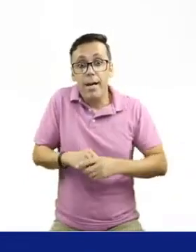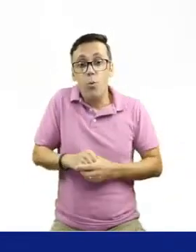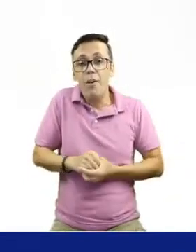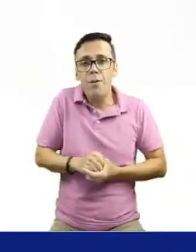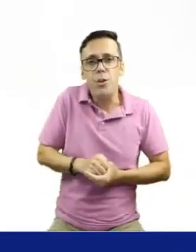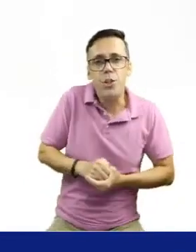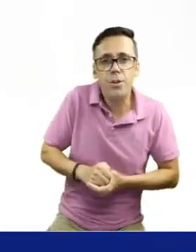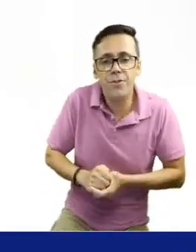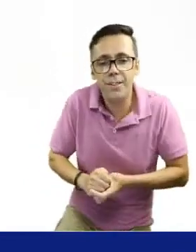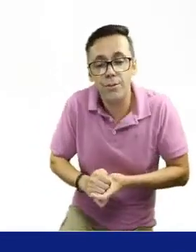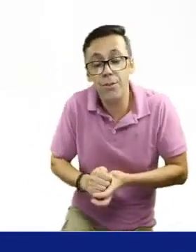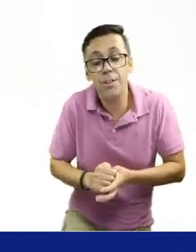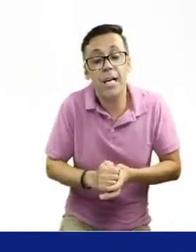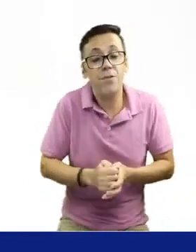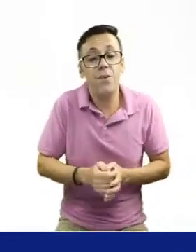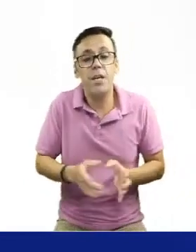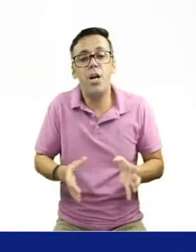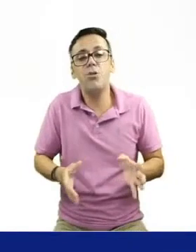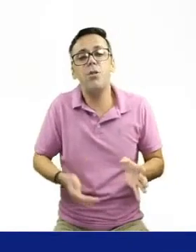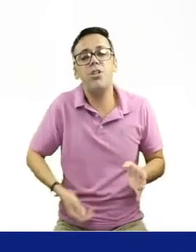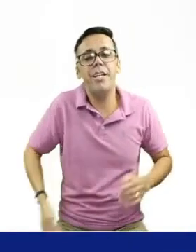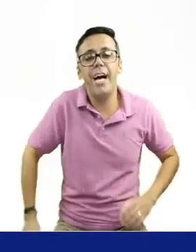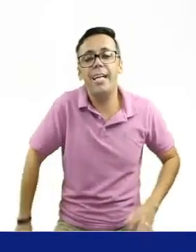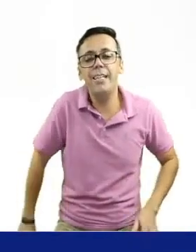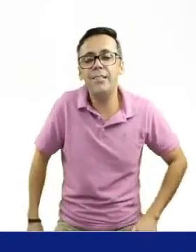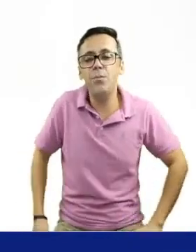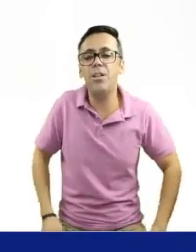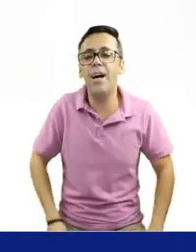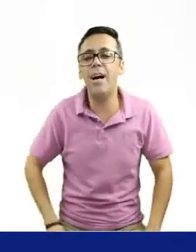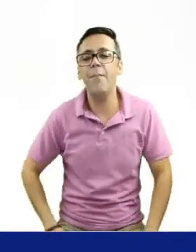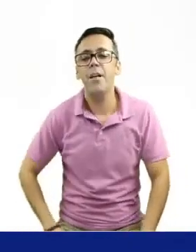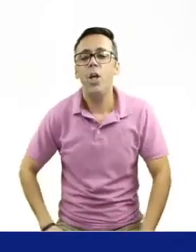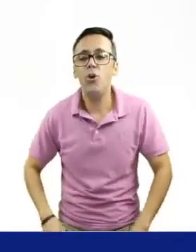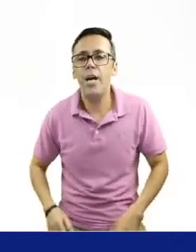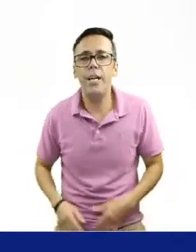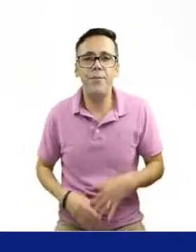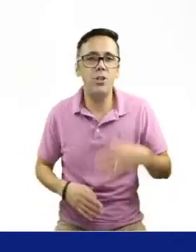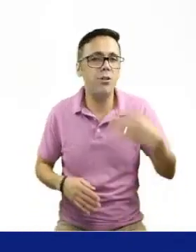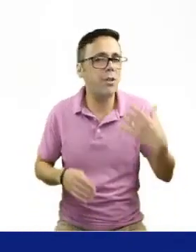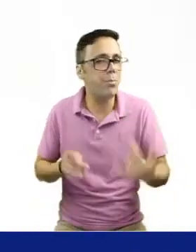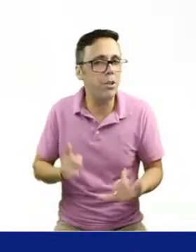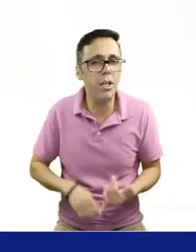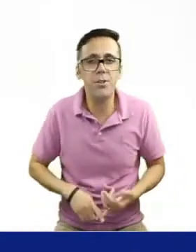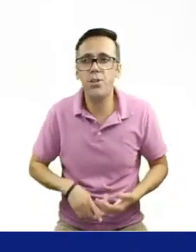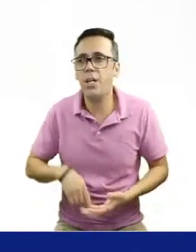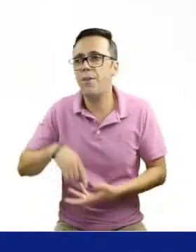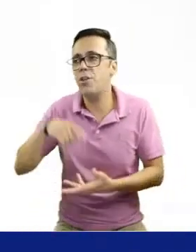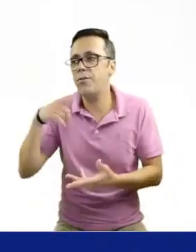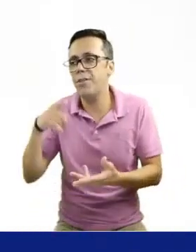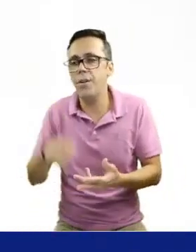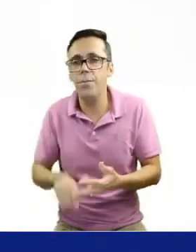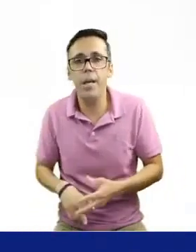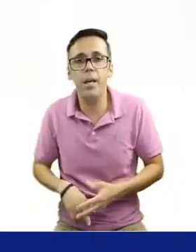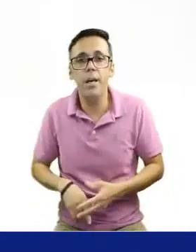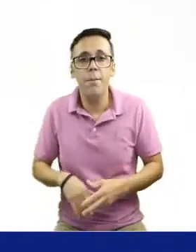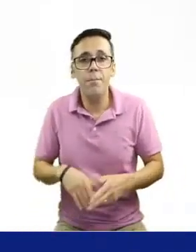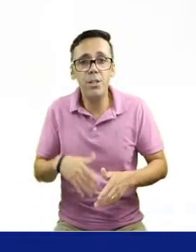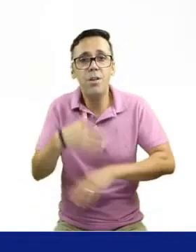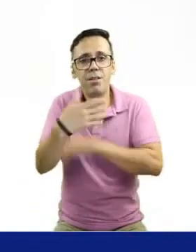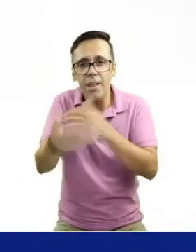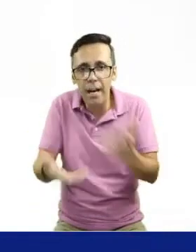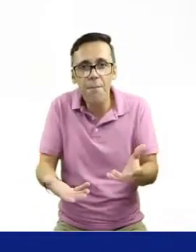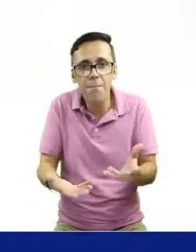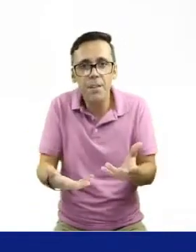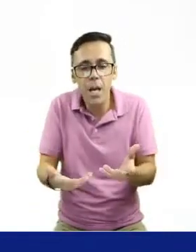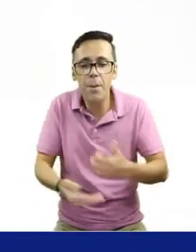da UFMG Universidade Federal de Minas Gerais é estão vá eu já era efetivo na polícia gera efetivo na Cemig